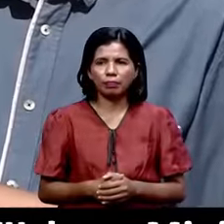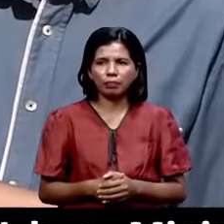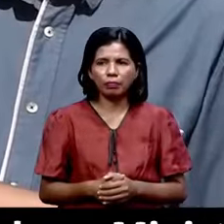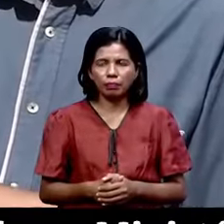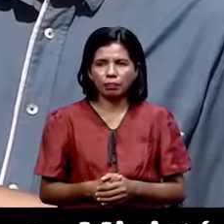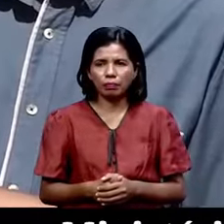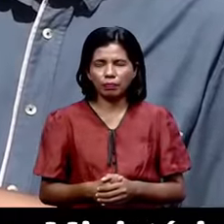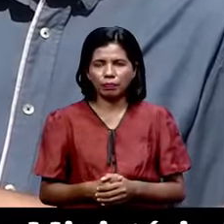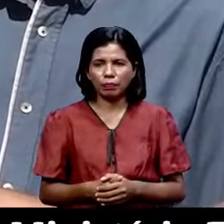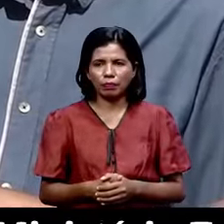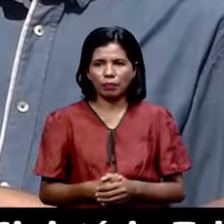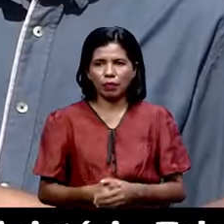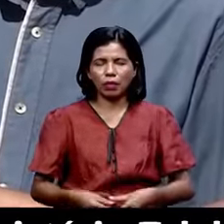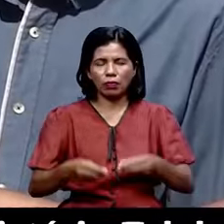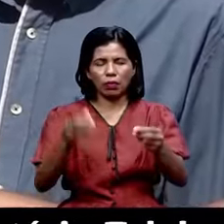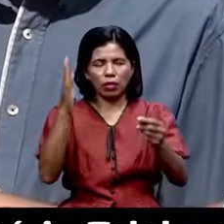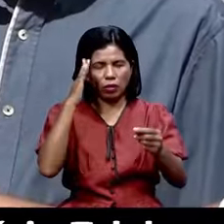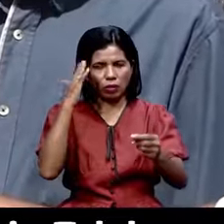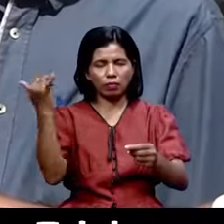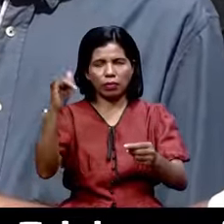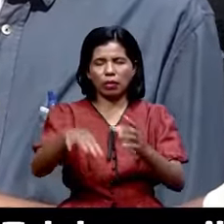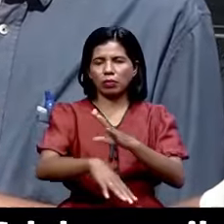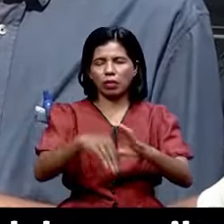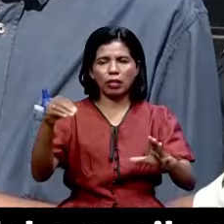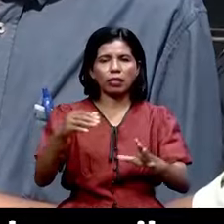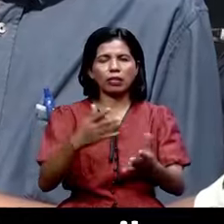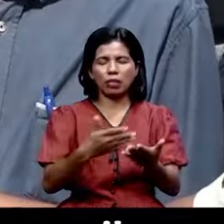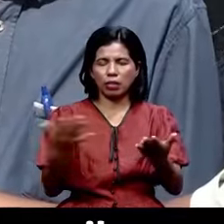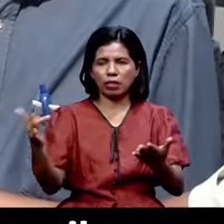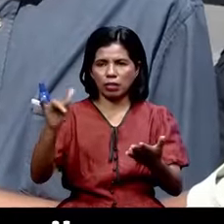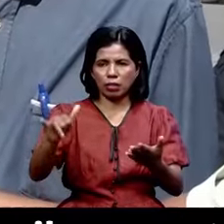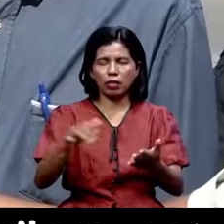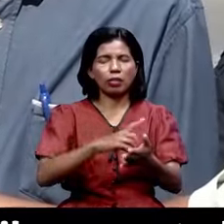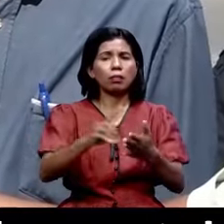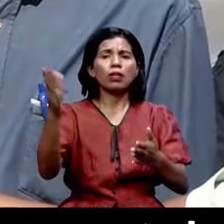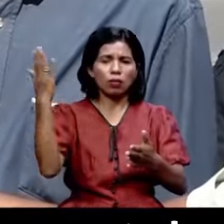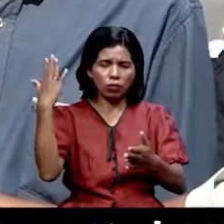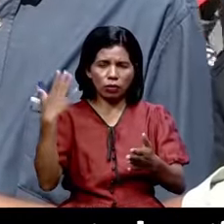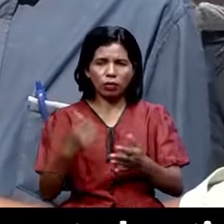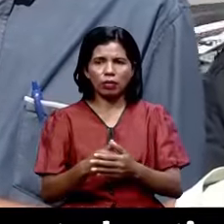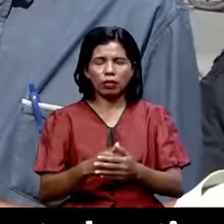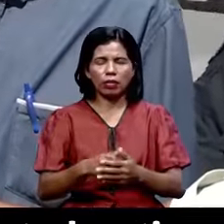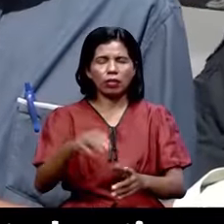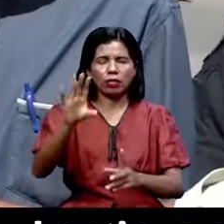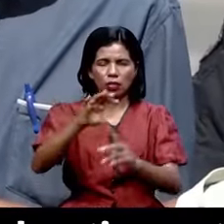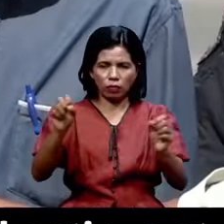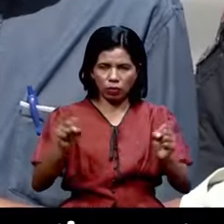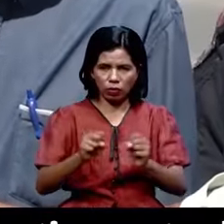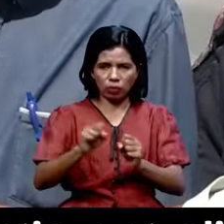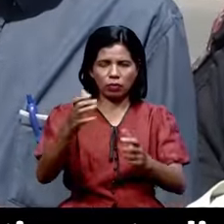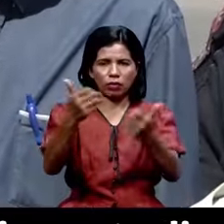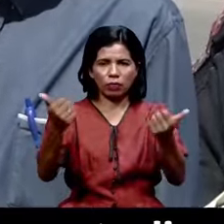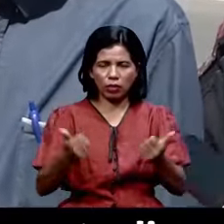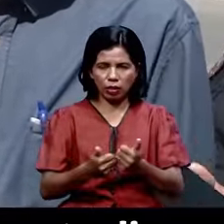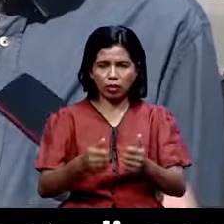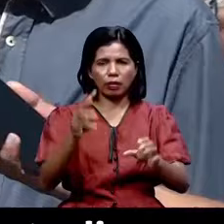tu forrano em Baseira, parceira, bela, saissan desde a semana, conto com ela, livraímos mais forrate, né, gestão mercado